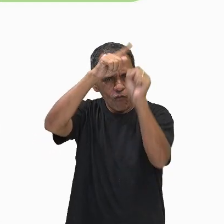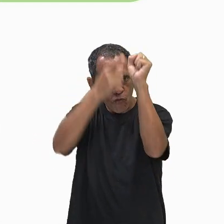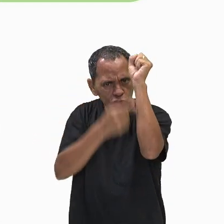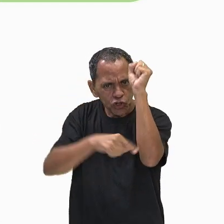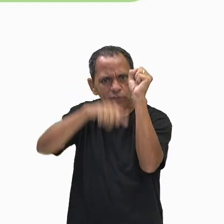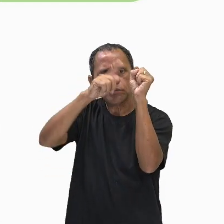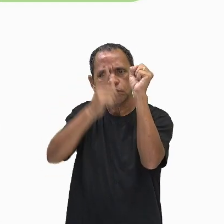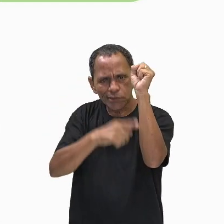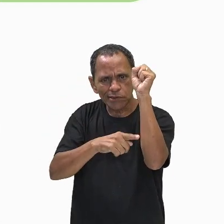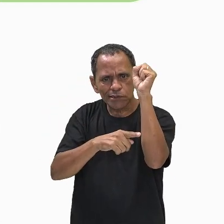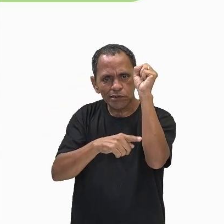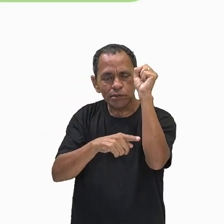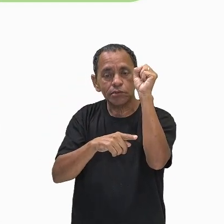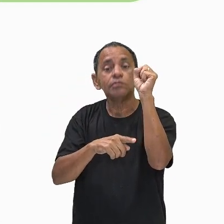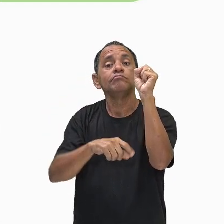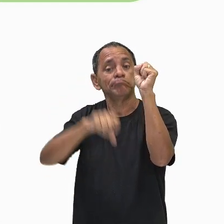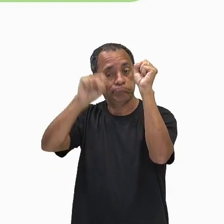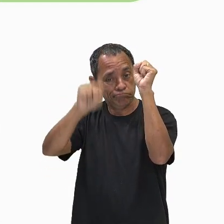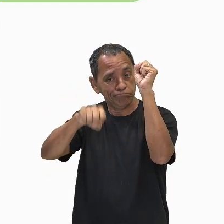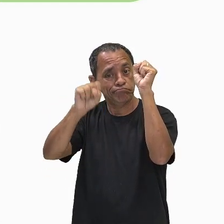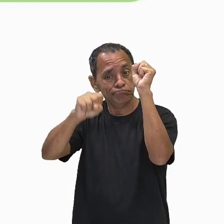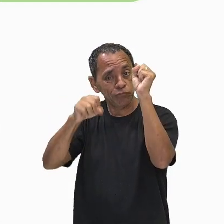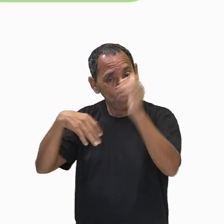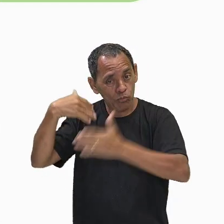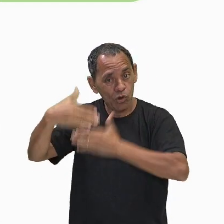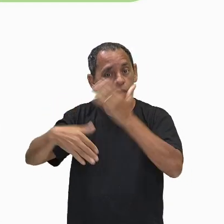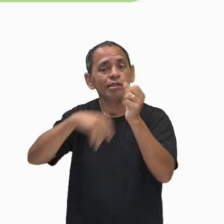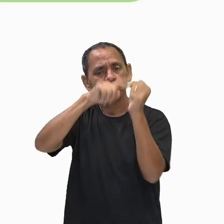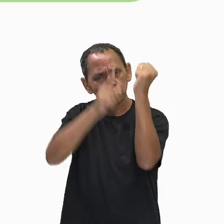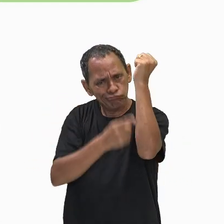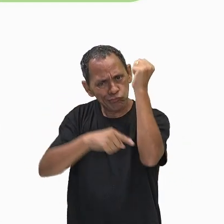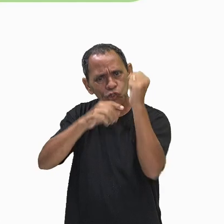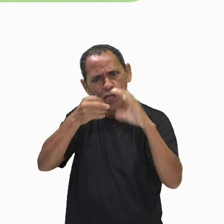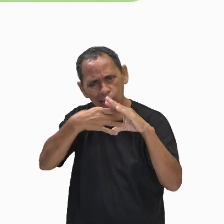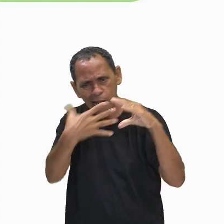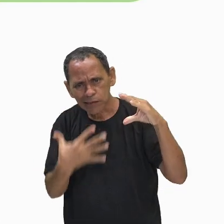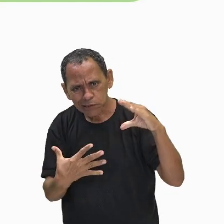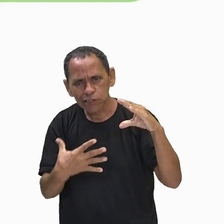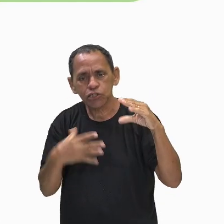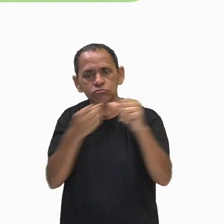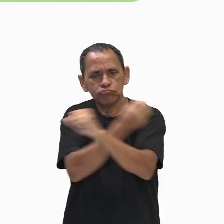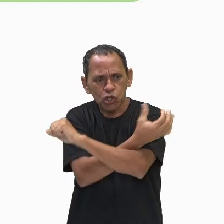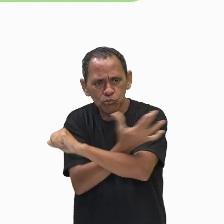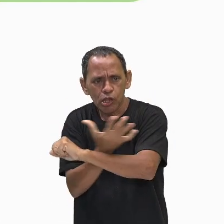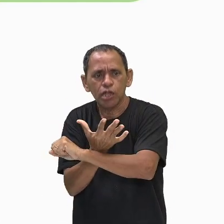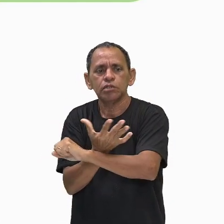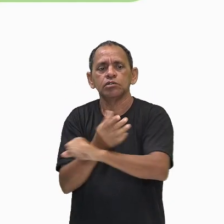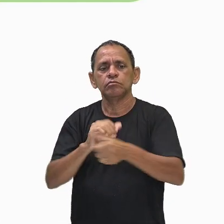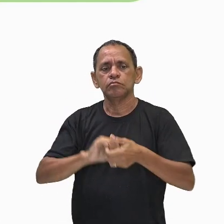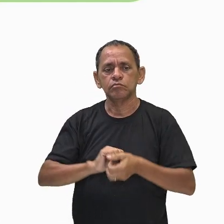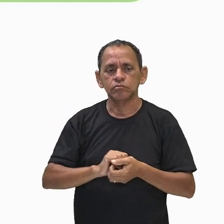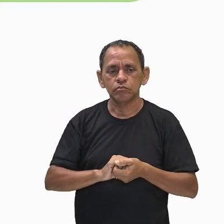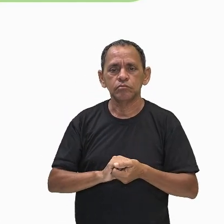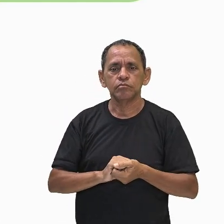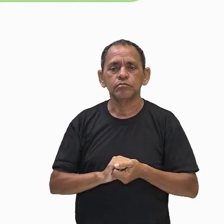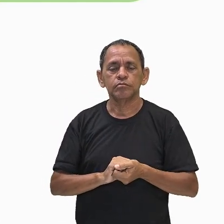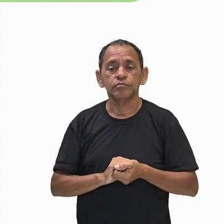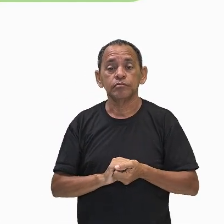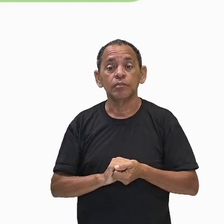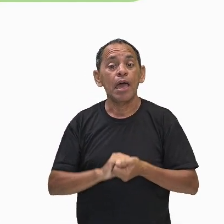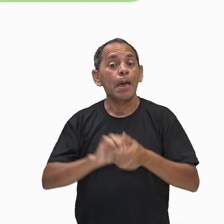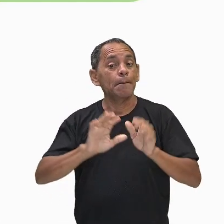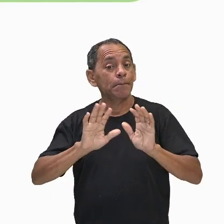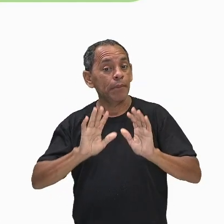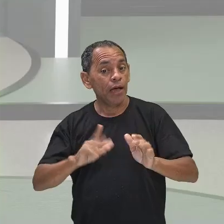adianto para vocês que sim, o processo de fotossíntese ele é característico das plantas. Só que existem